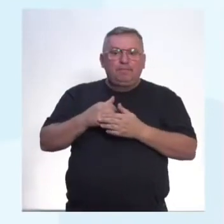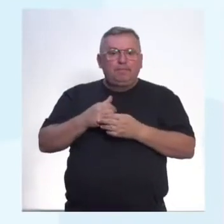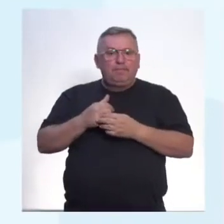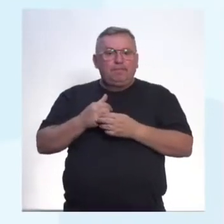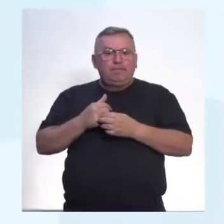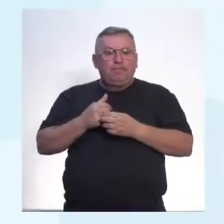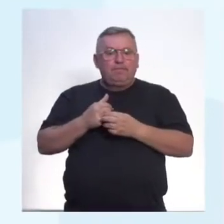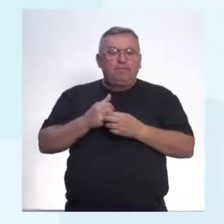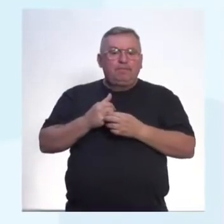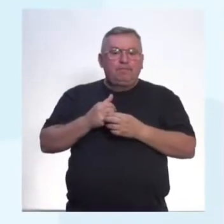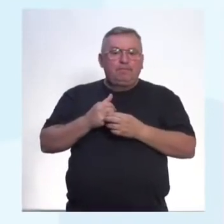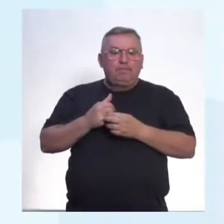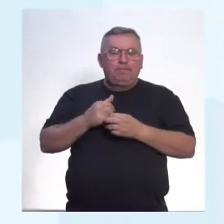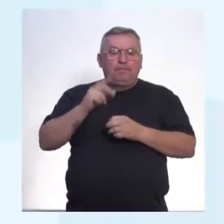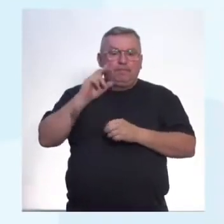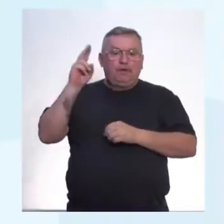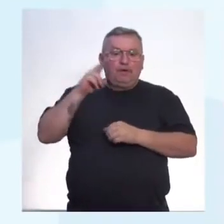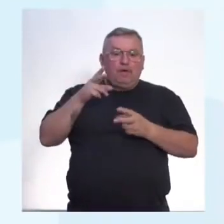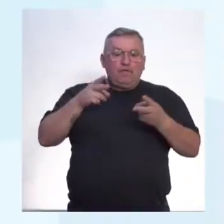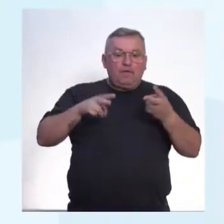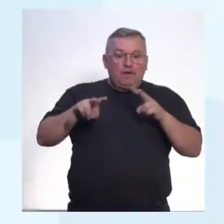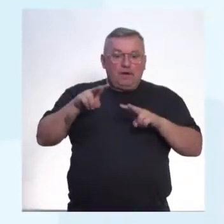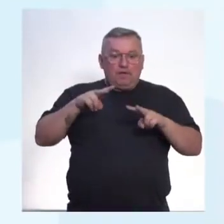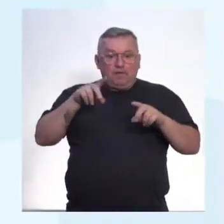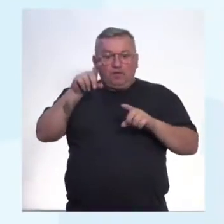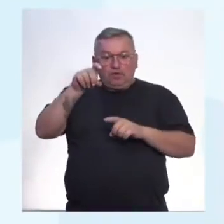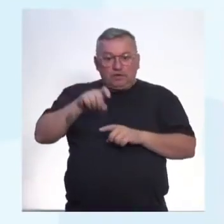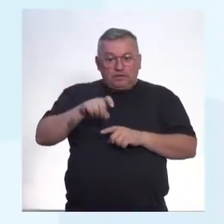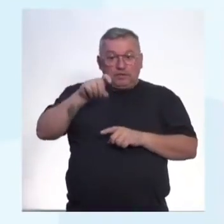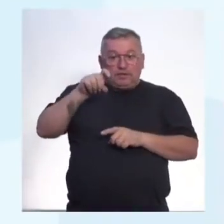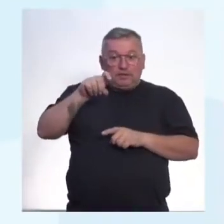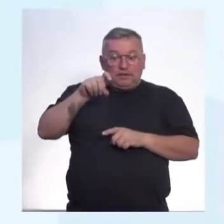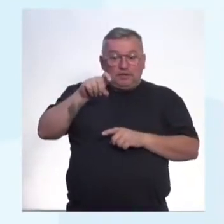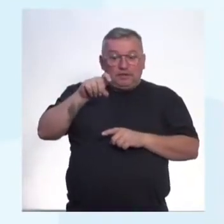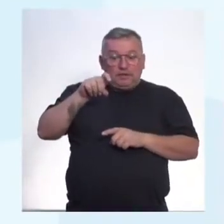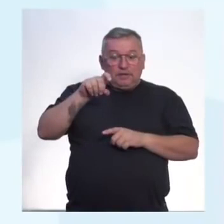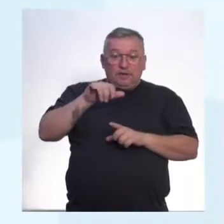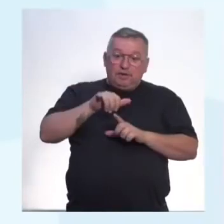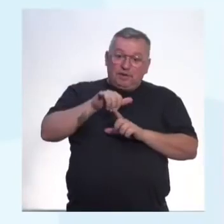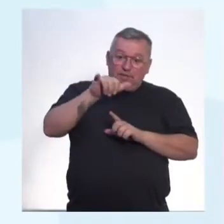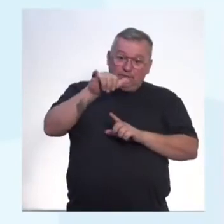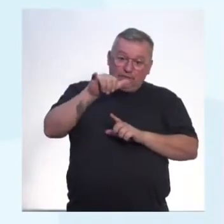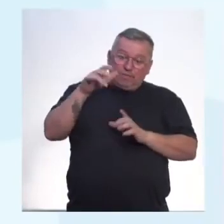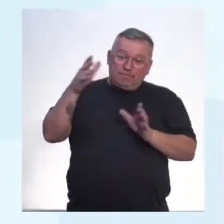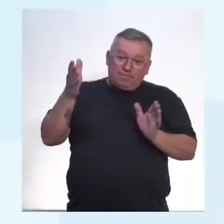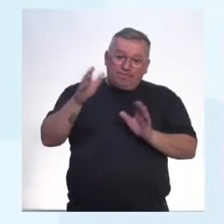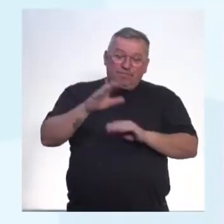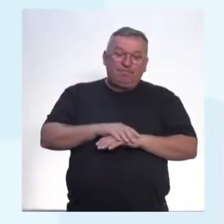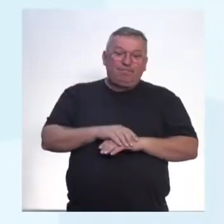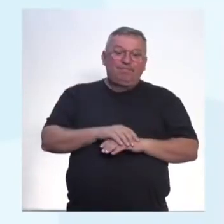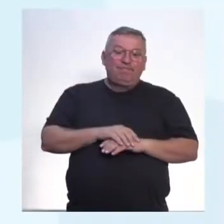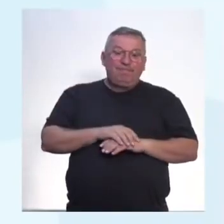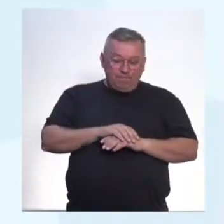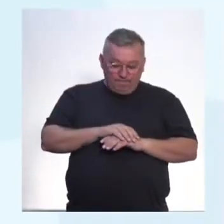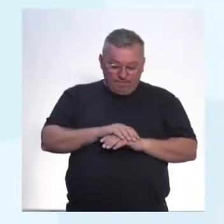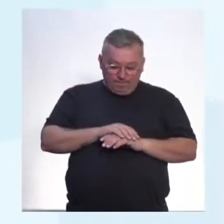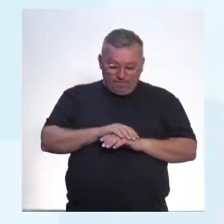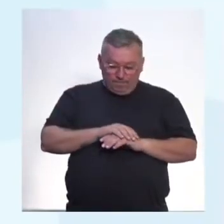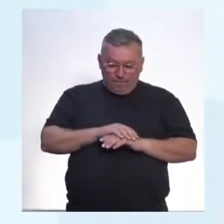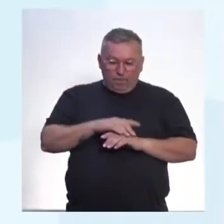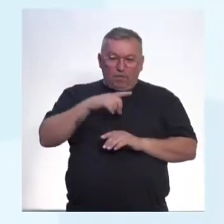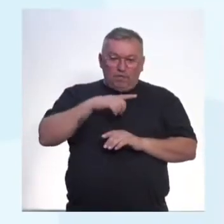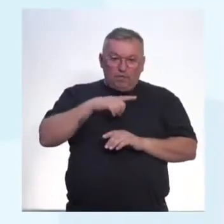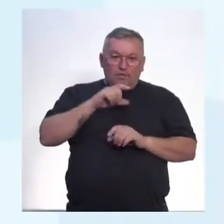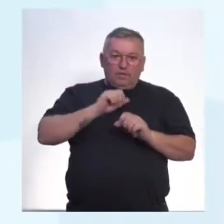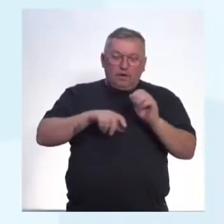trabalhando aqui, ó, as variáveis seriam o x e aqui, naturalmente, naturalmente o y. Tudo bem? Ela